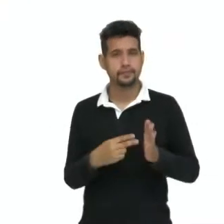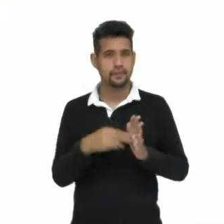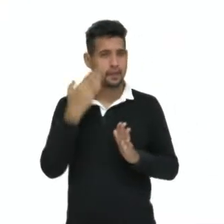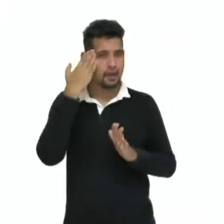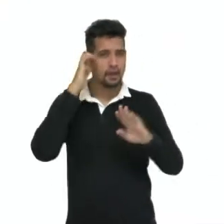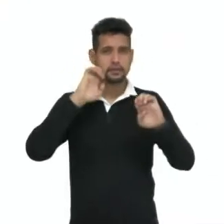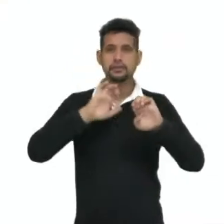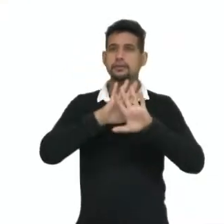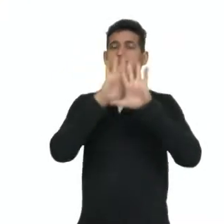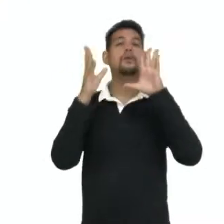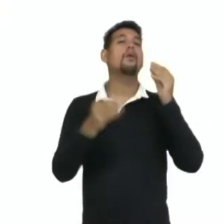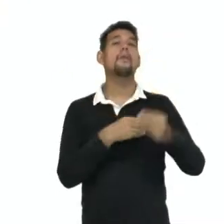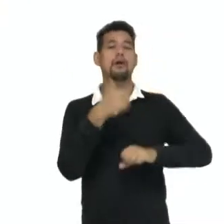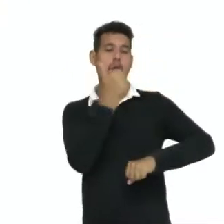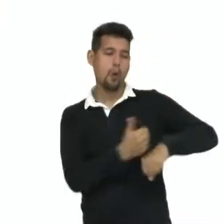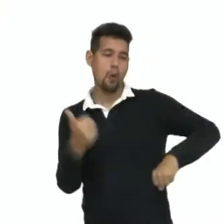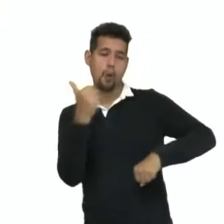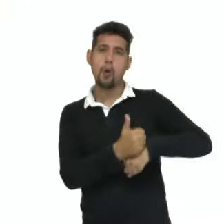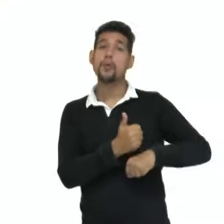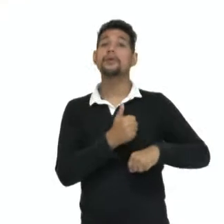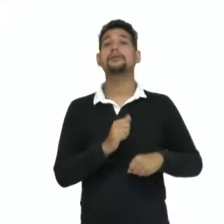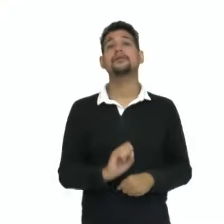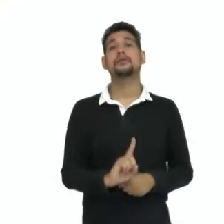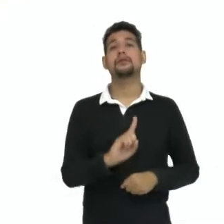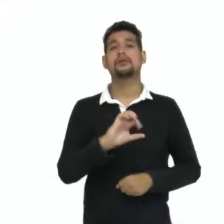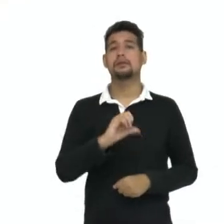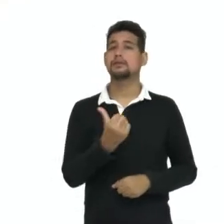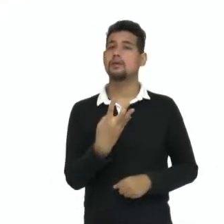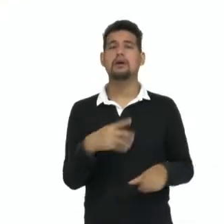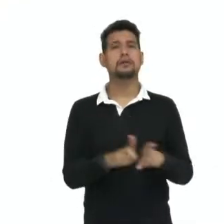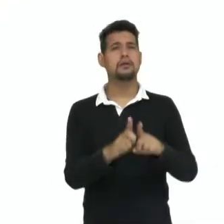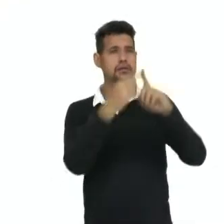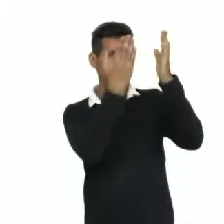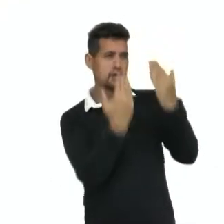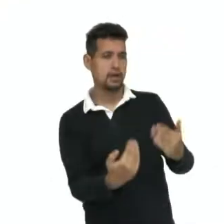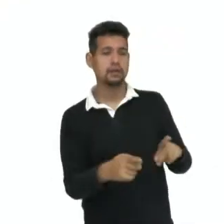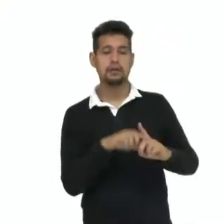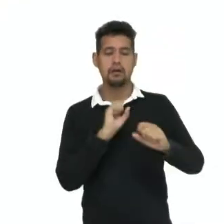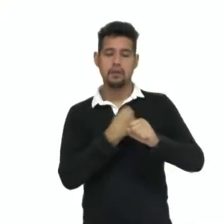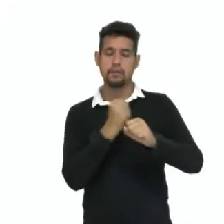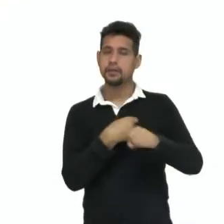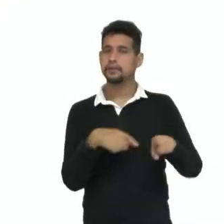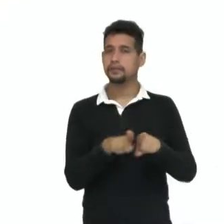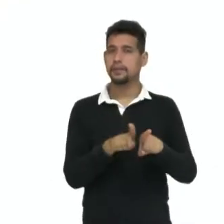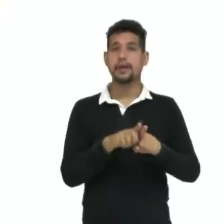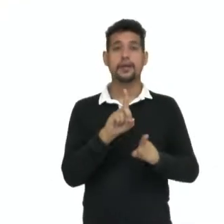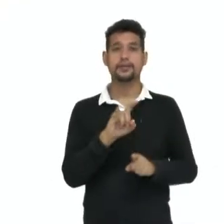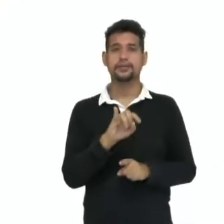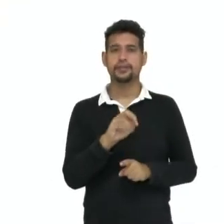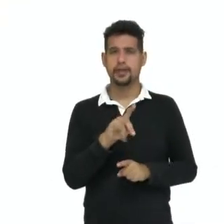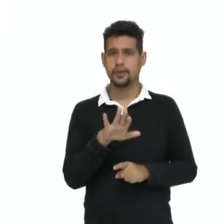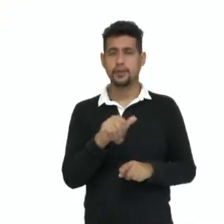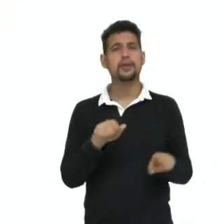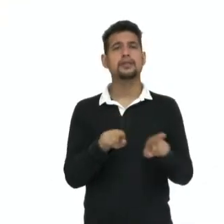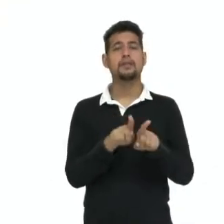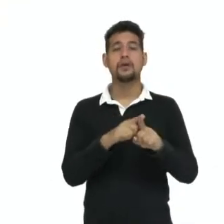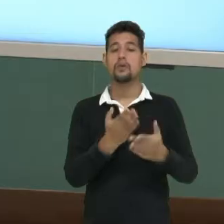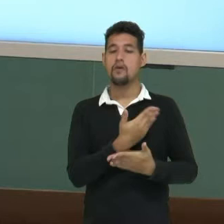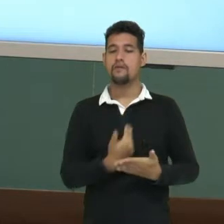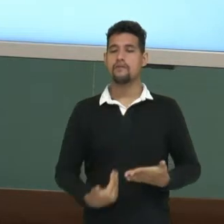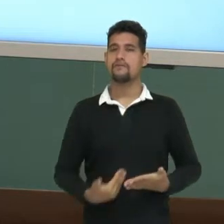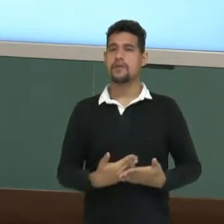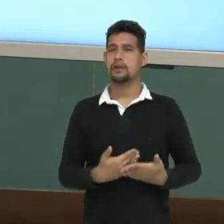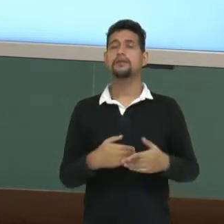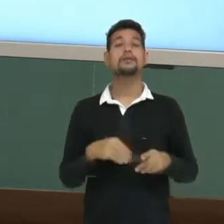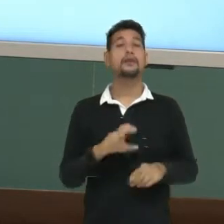como se deu o golpe de 1964 e analisar a construção da ditadura civil-militar durante o governo do